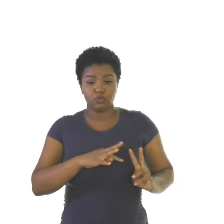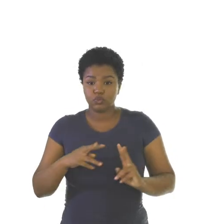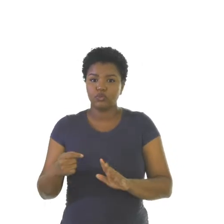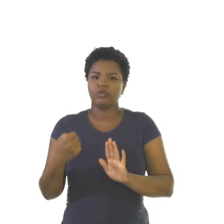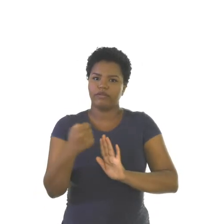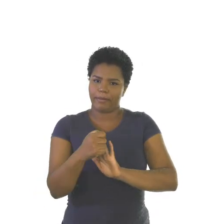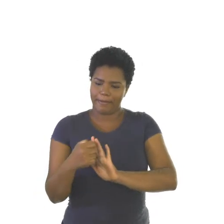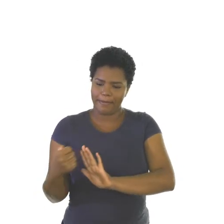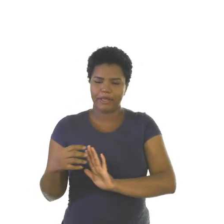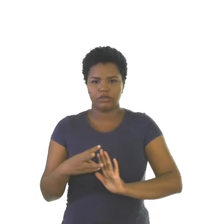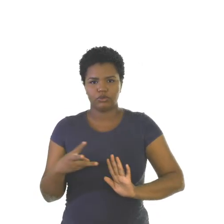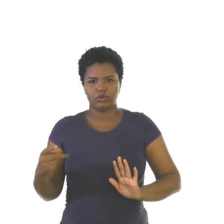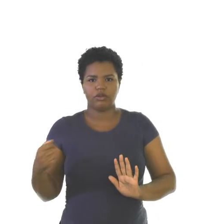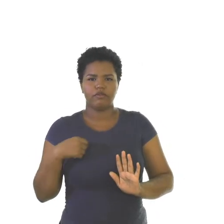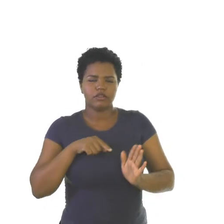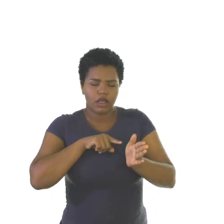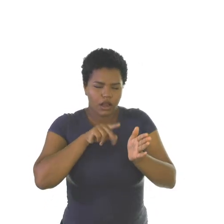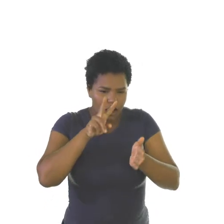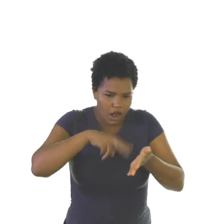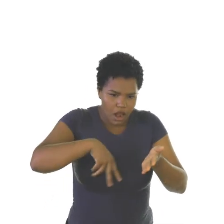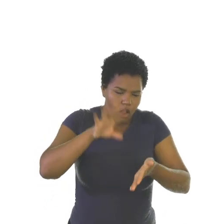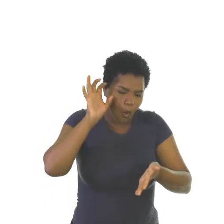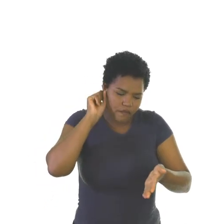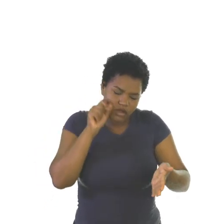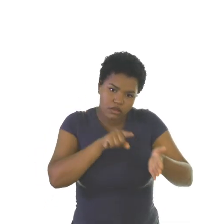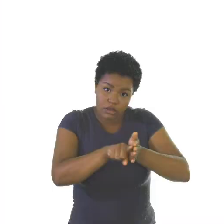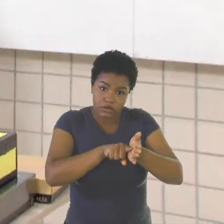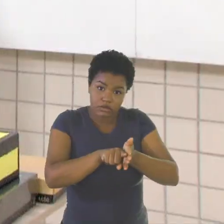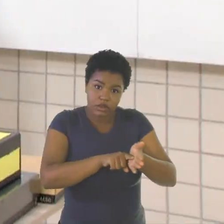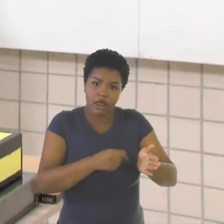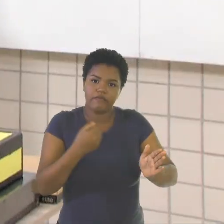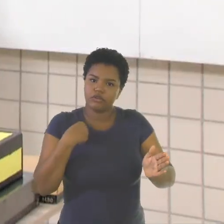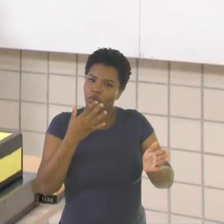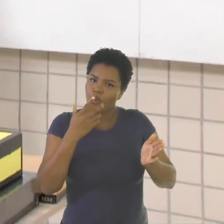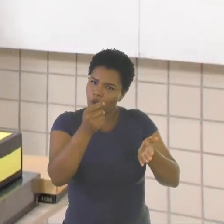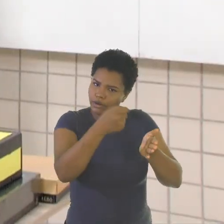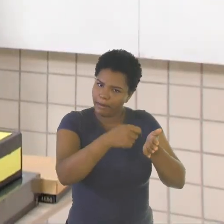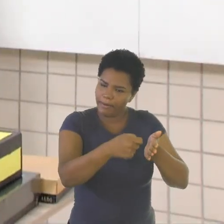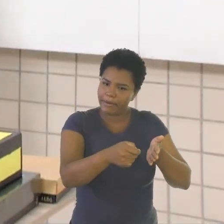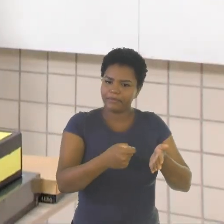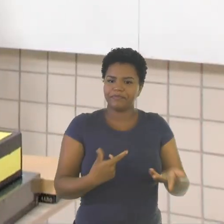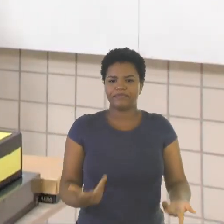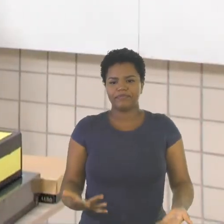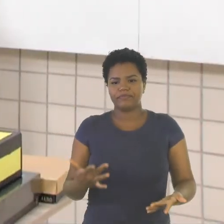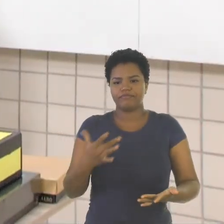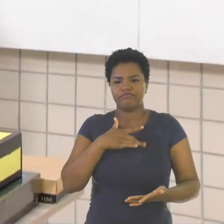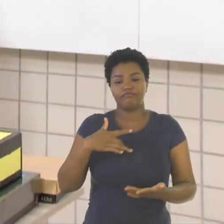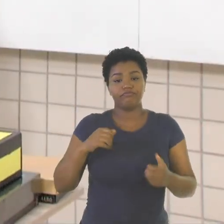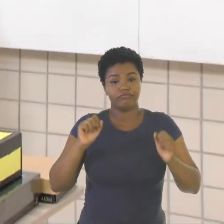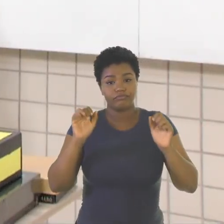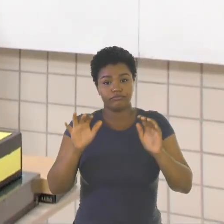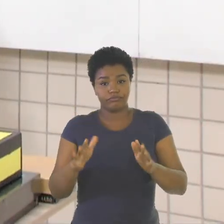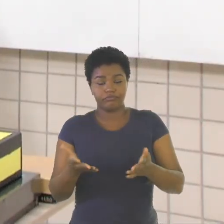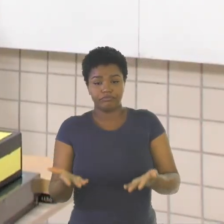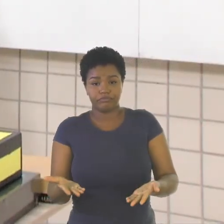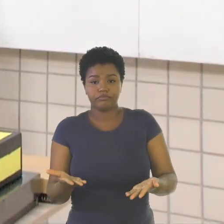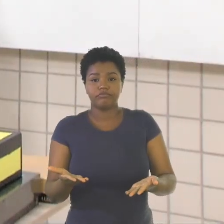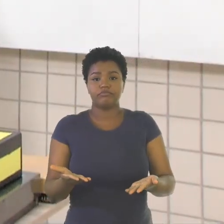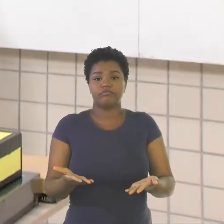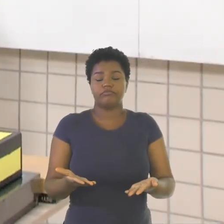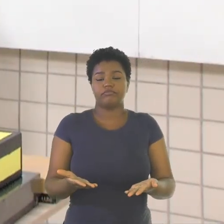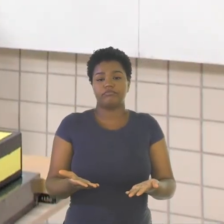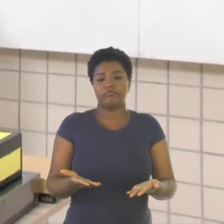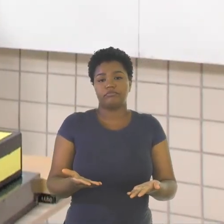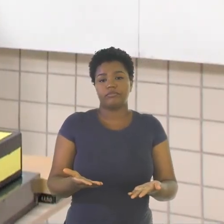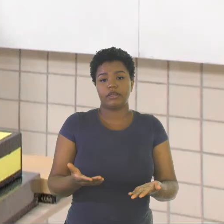e descobrir que todas estão rimando, vocês vão pintar tudo. Fique bem. Não esqueça de fazer as atividades